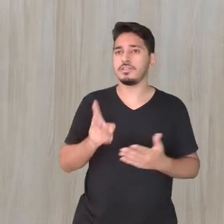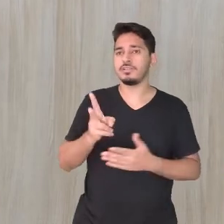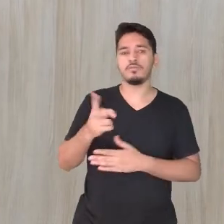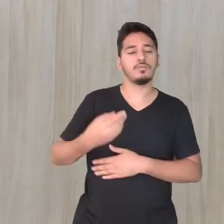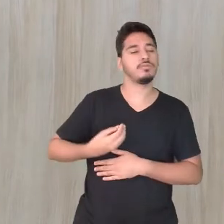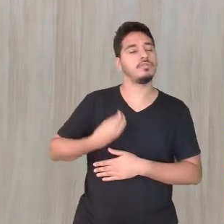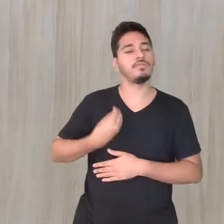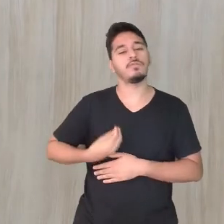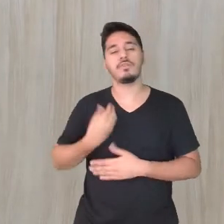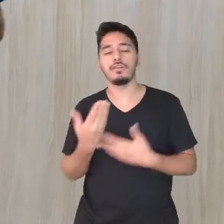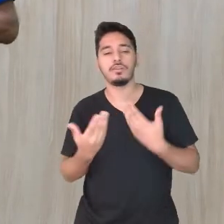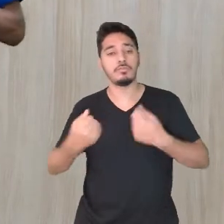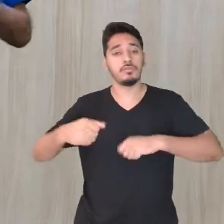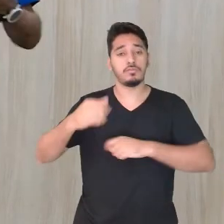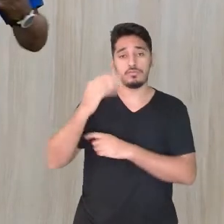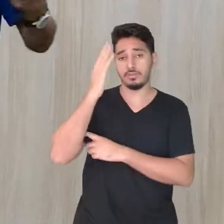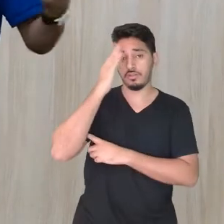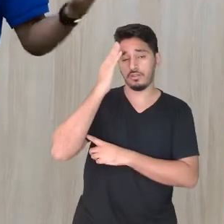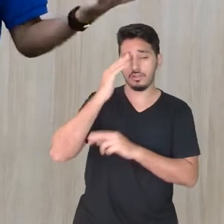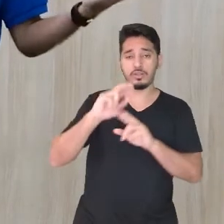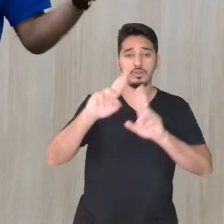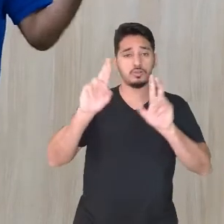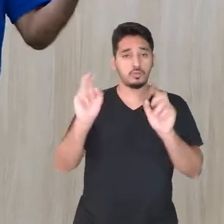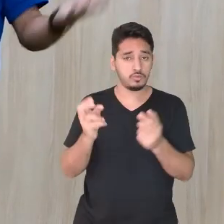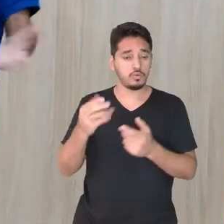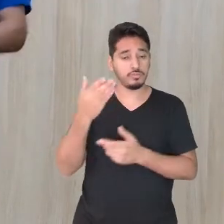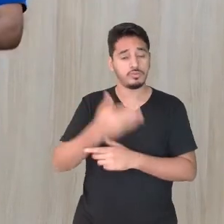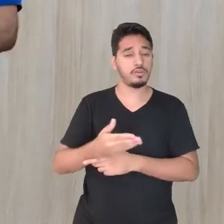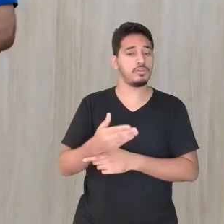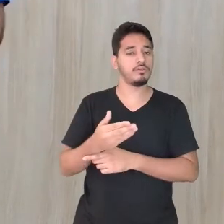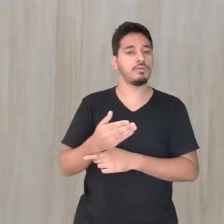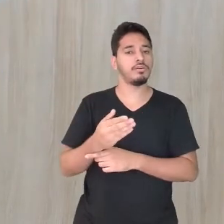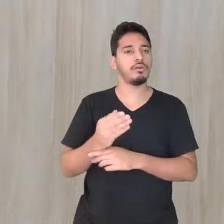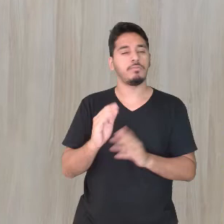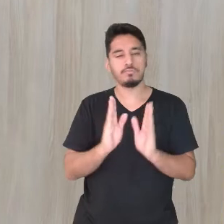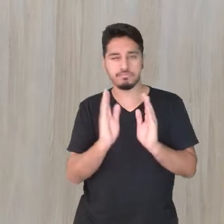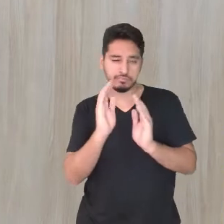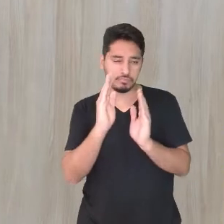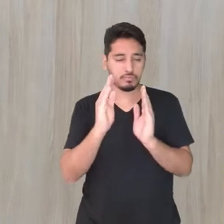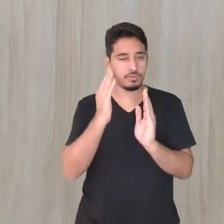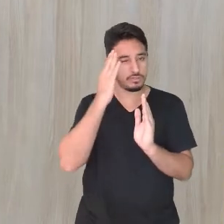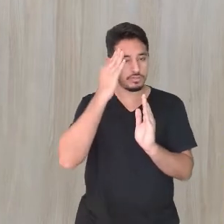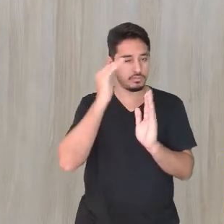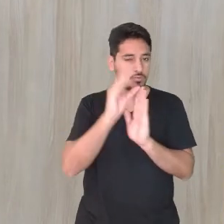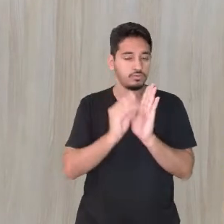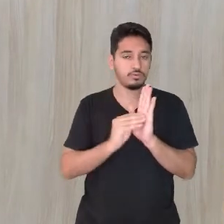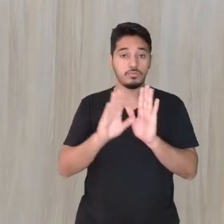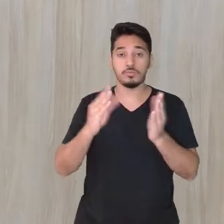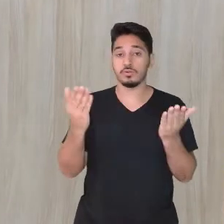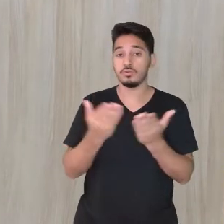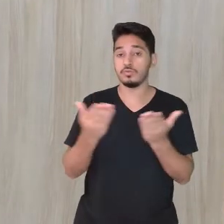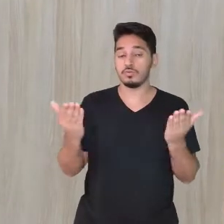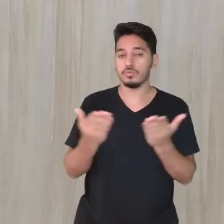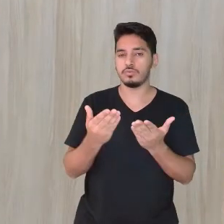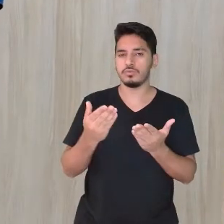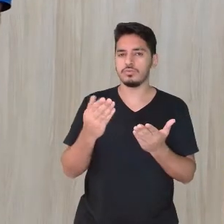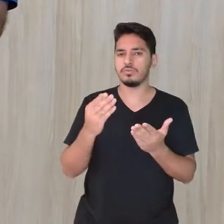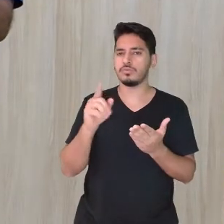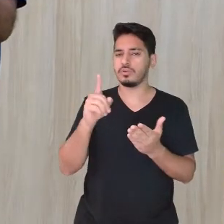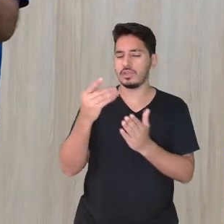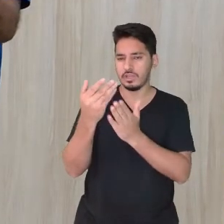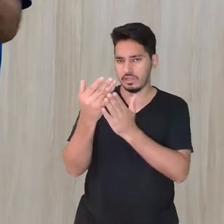a gente tem que aprender aí a álgebra para poder desenvolver bem legal aí esse conteúdo, exatamente, só que hoje eu vou pegar